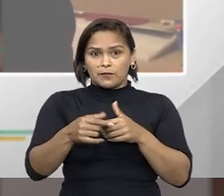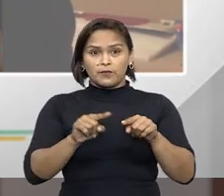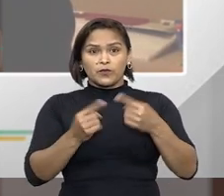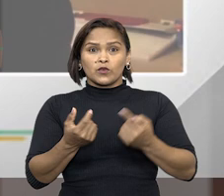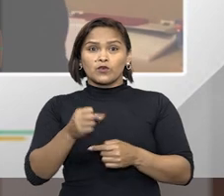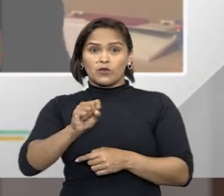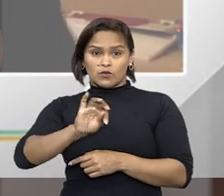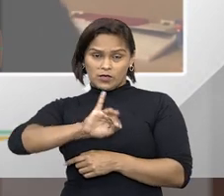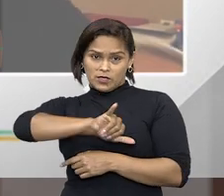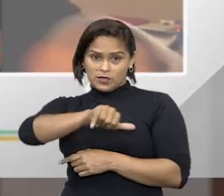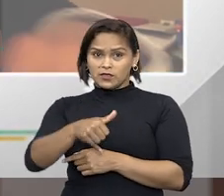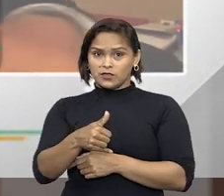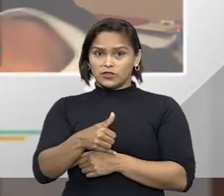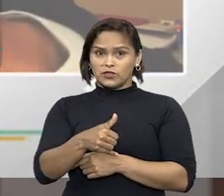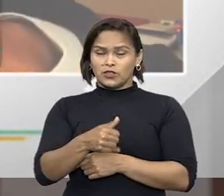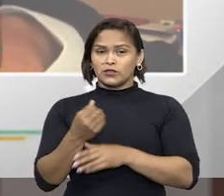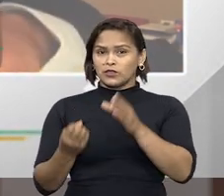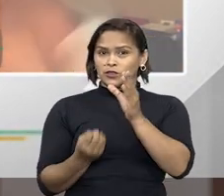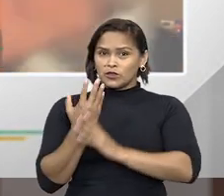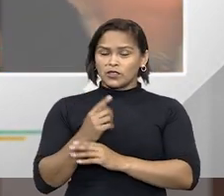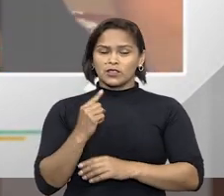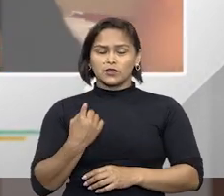né, nós, então,